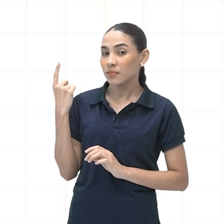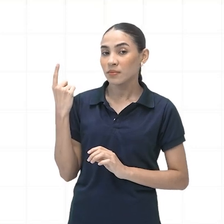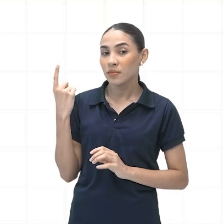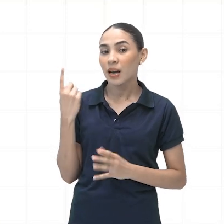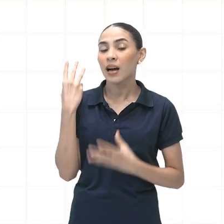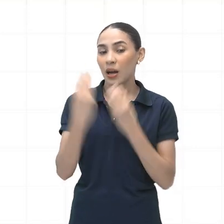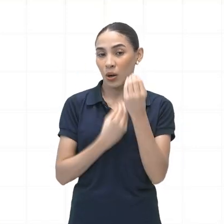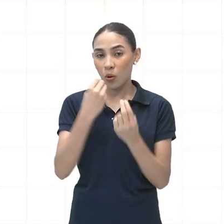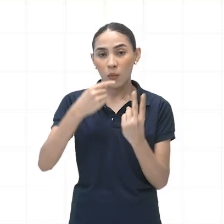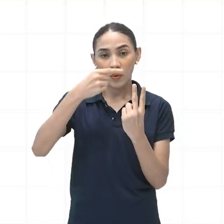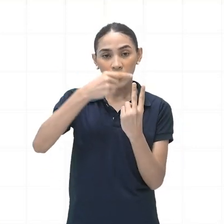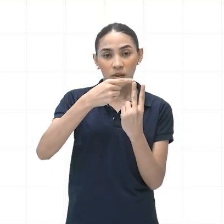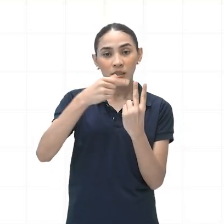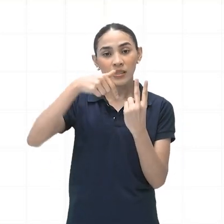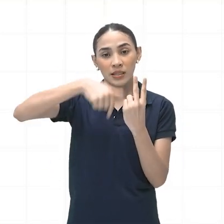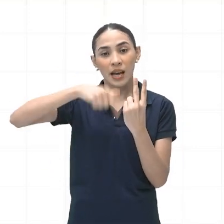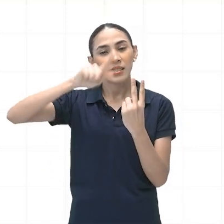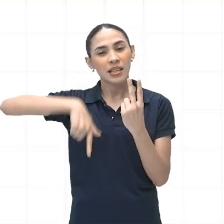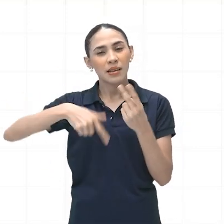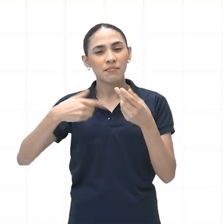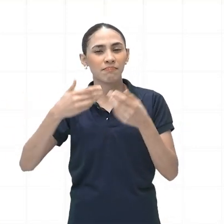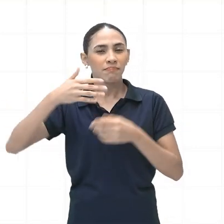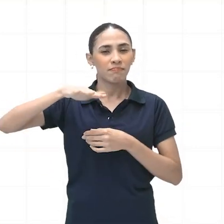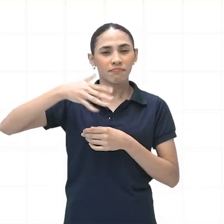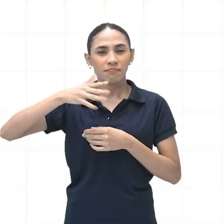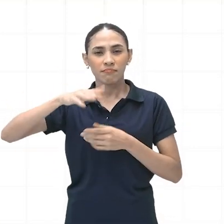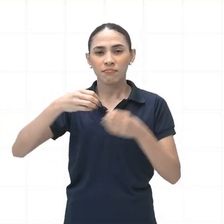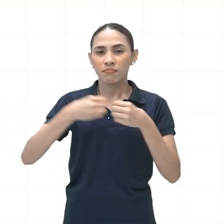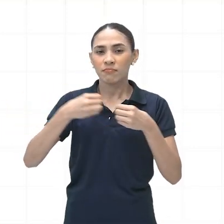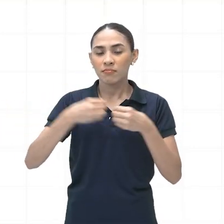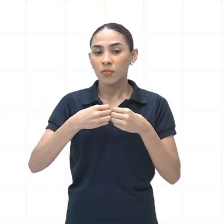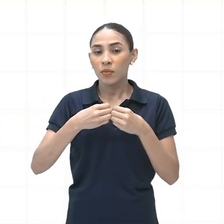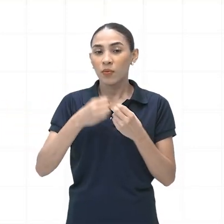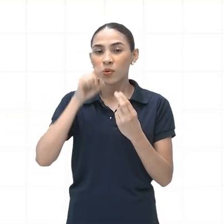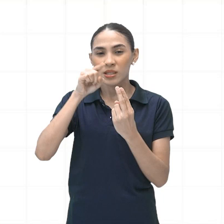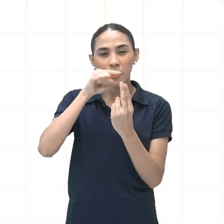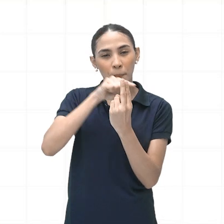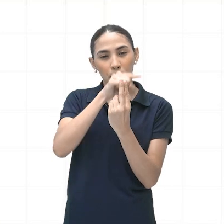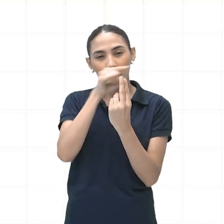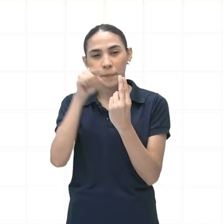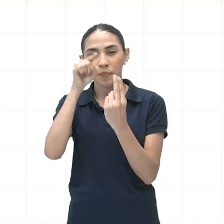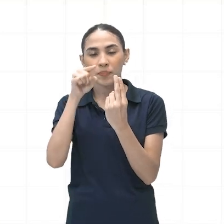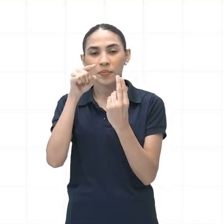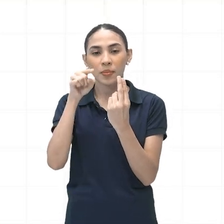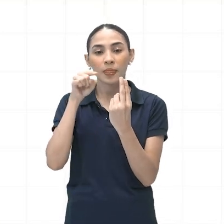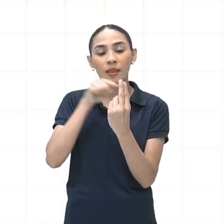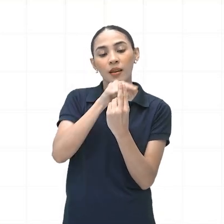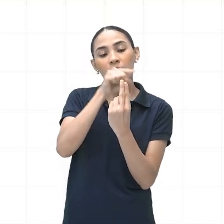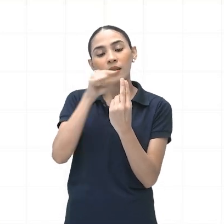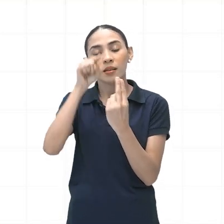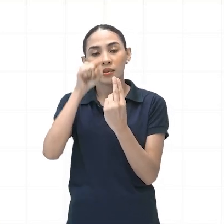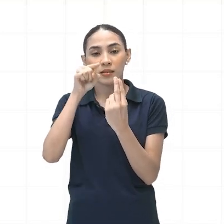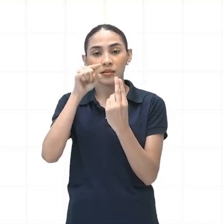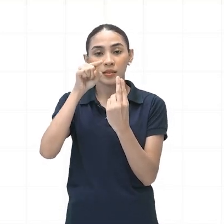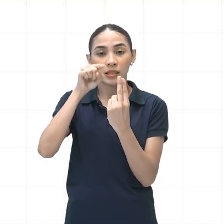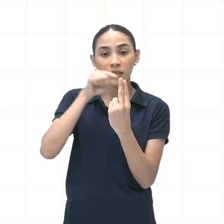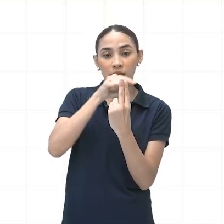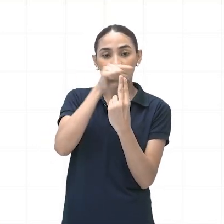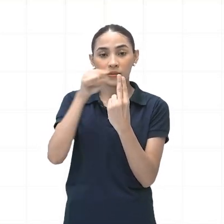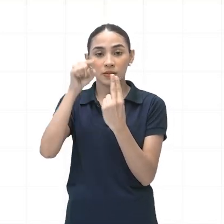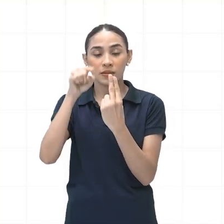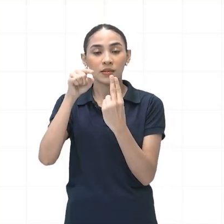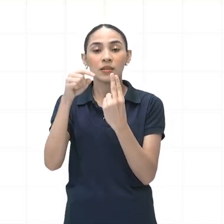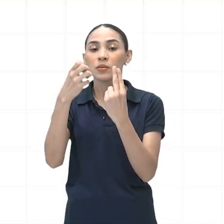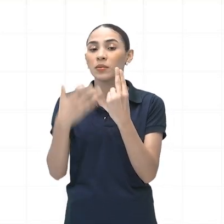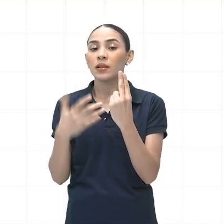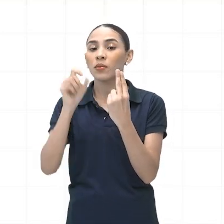raiz de 7 é aproximadamente, então toda vez que vocês verem um sinal de igual e um tio em cima, está dizendo